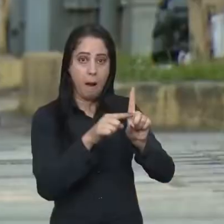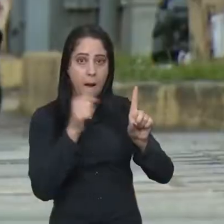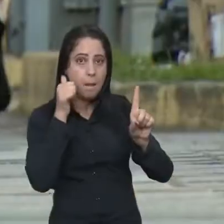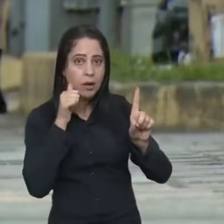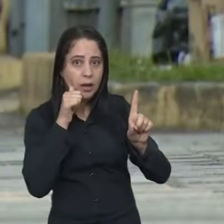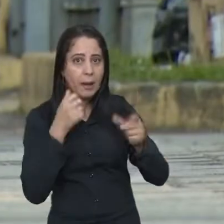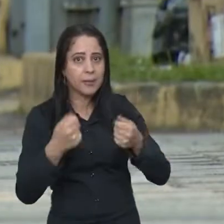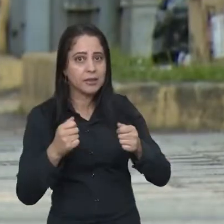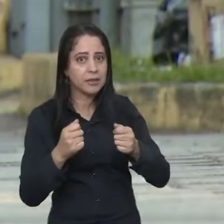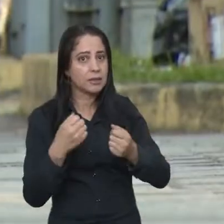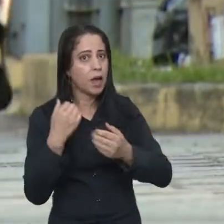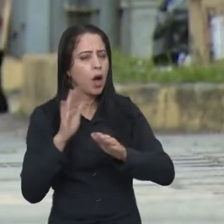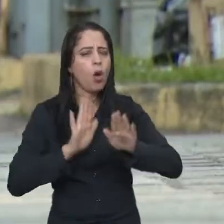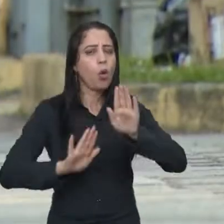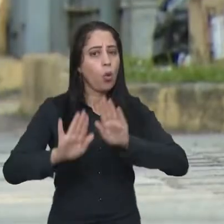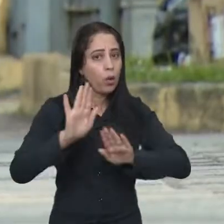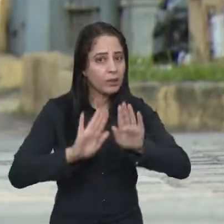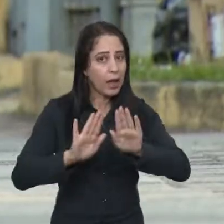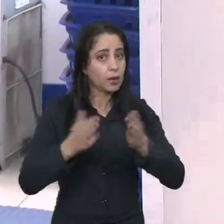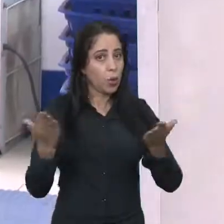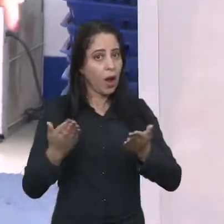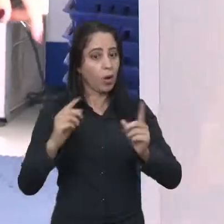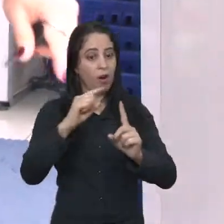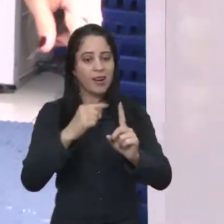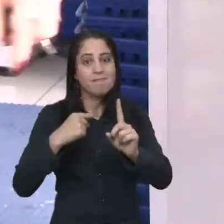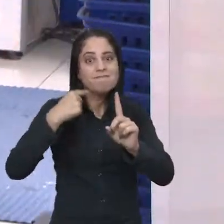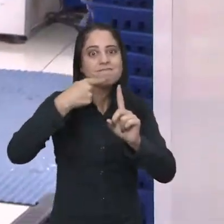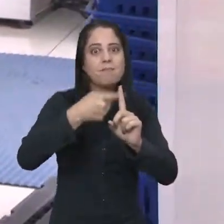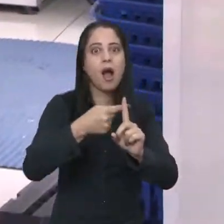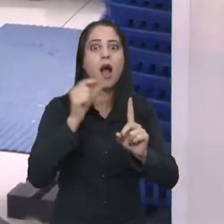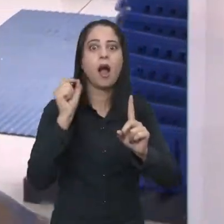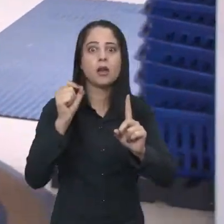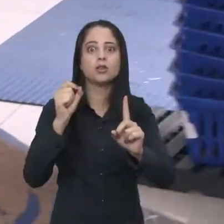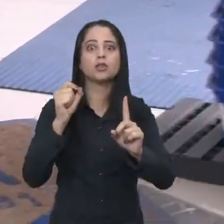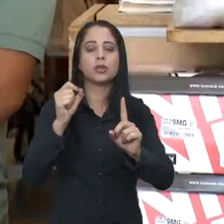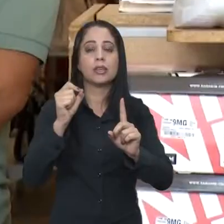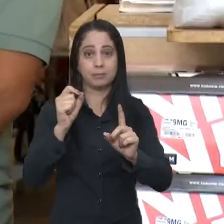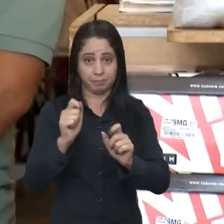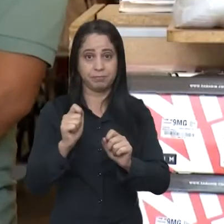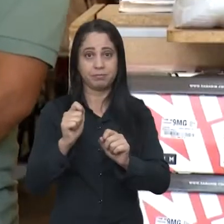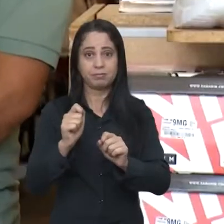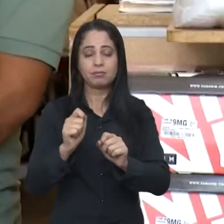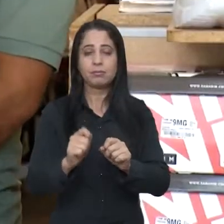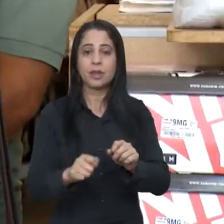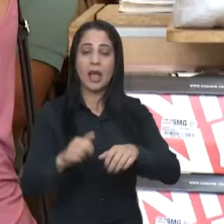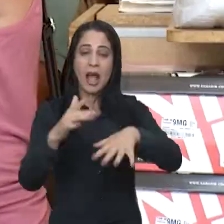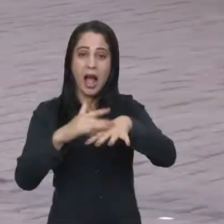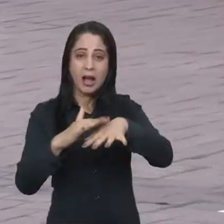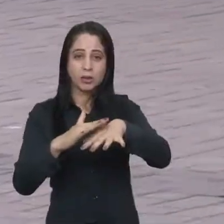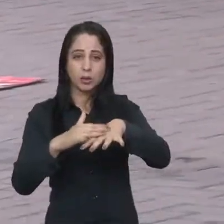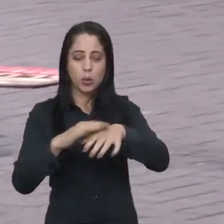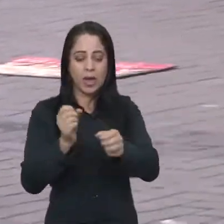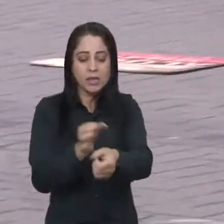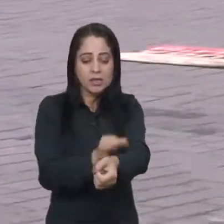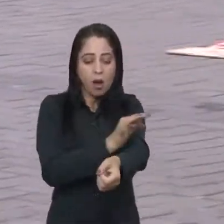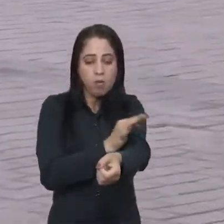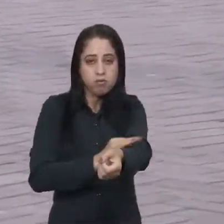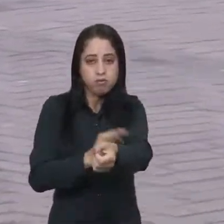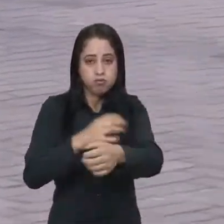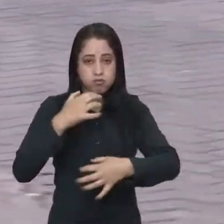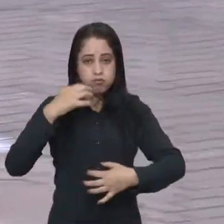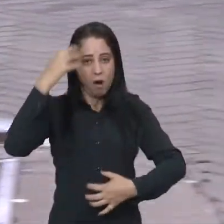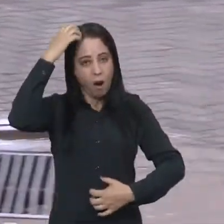gravidez agora mais um alerta Ministério da Saúde divulgou que gestantes fazem parte do grupo de risco para